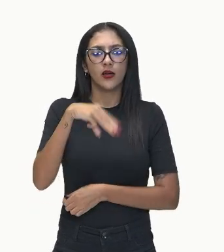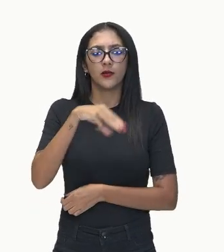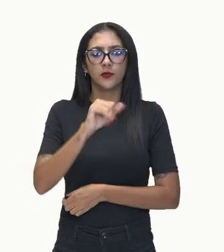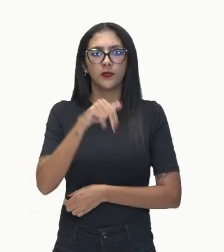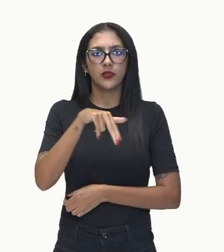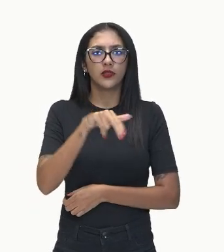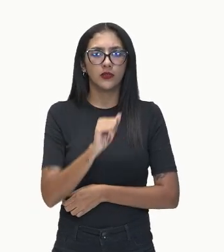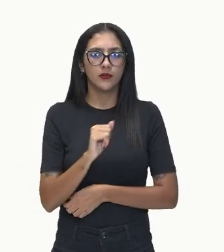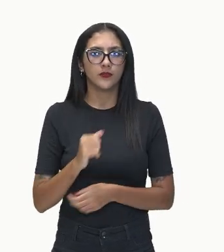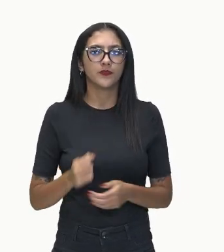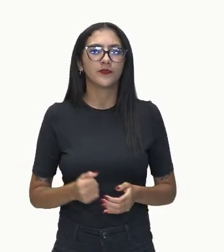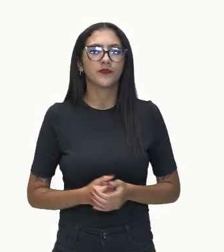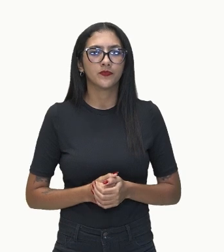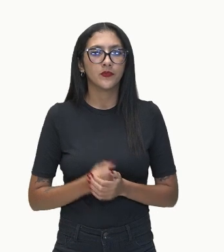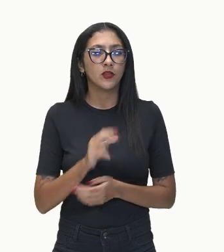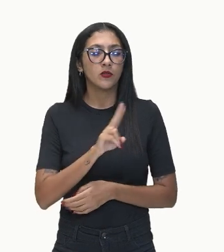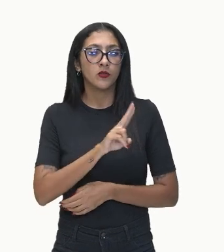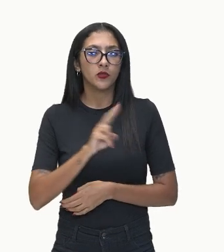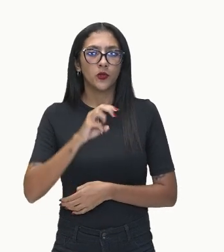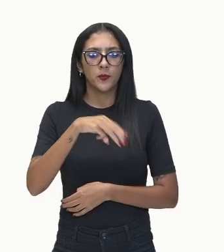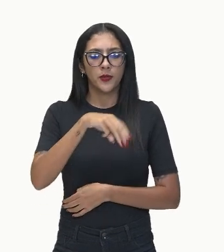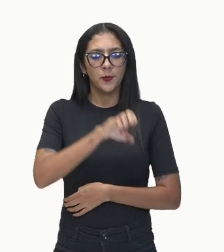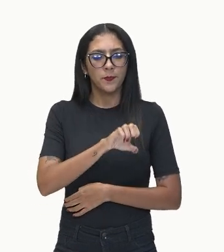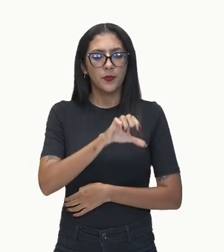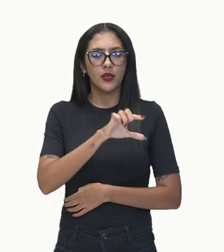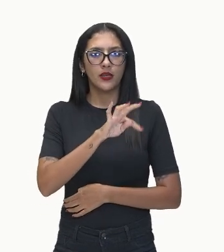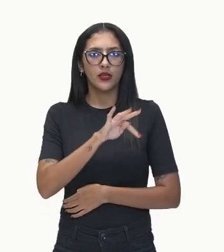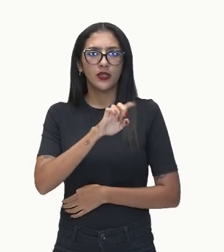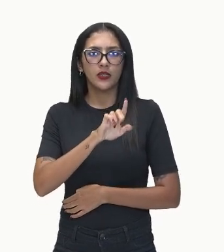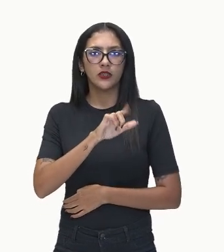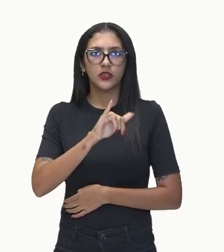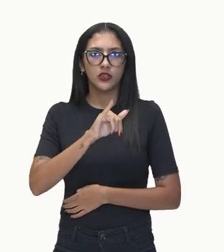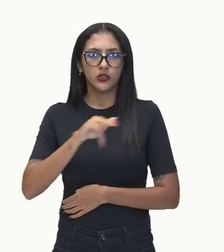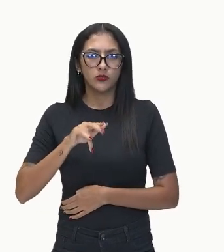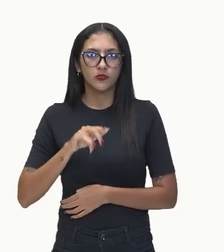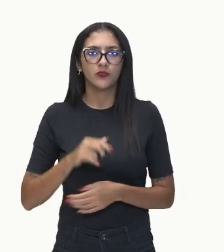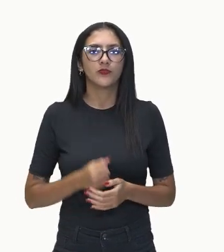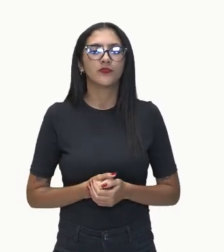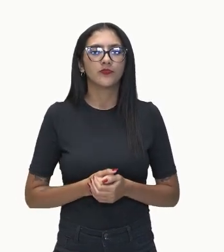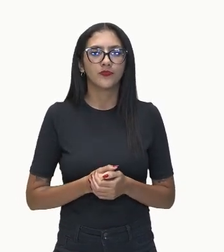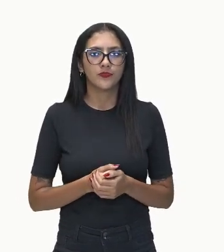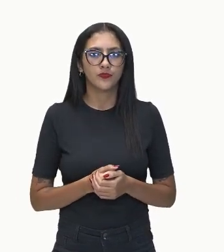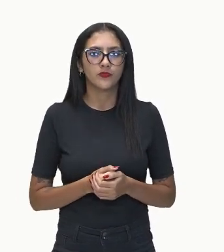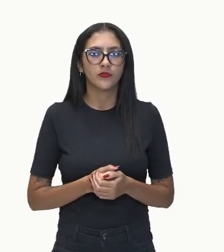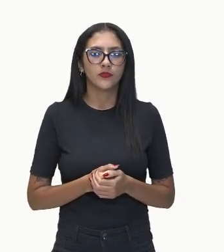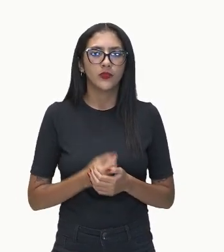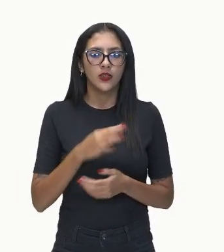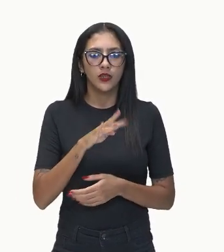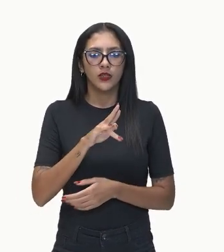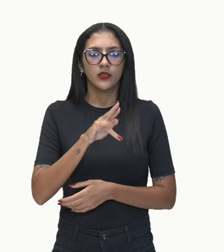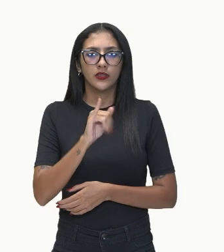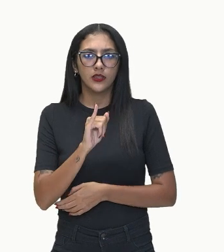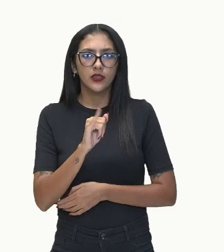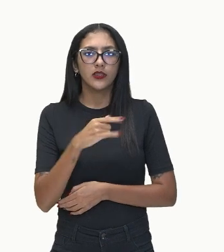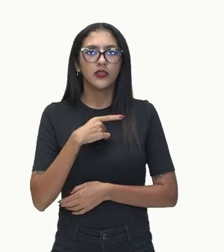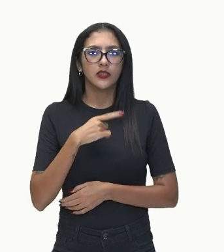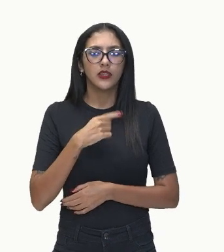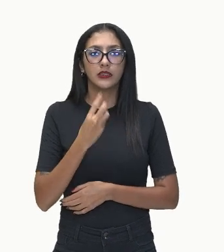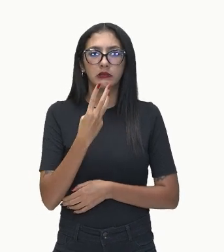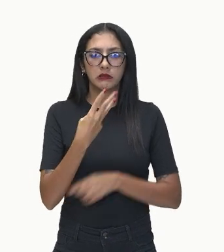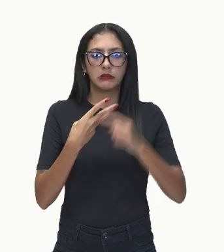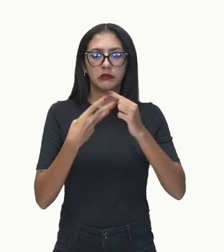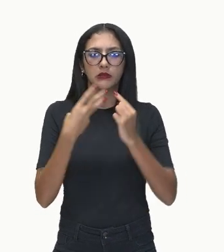nomenclatura metilamina. Sempre vem o nome amina no finalzinho. Trimetilamina, porque tem 3 vezes